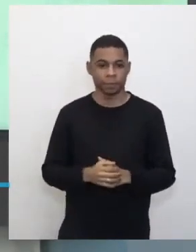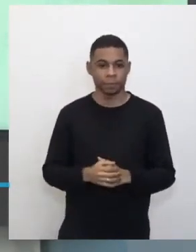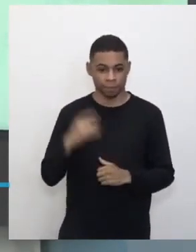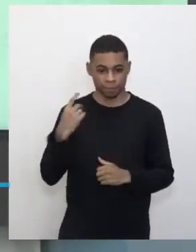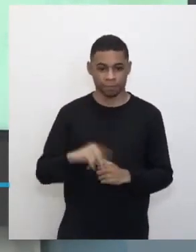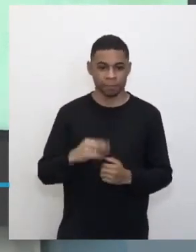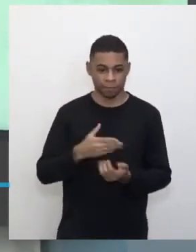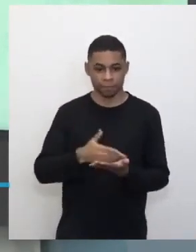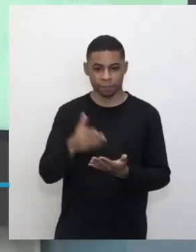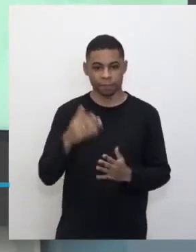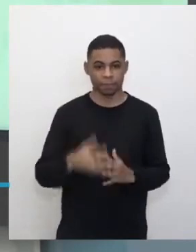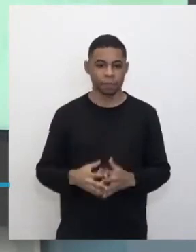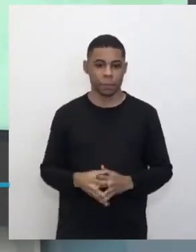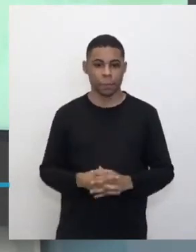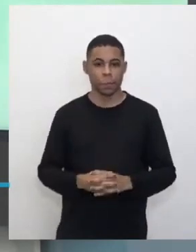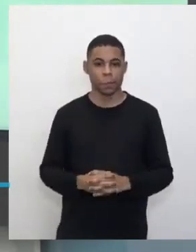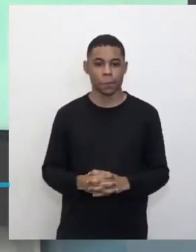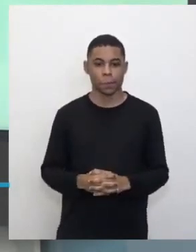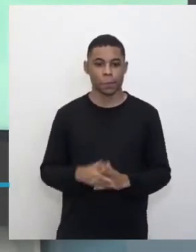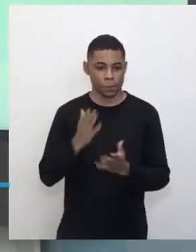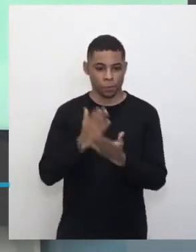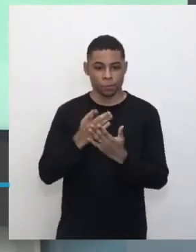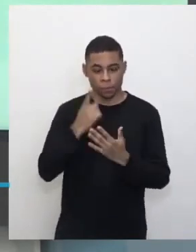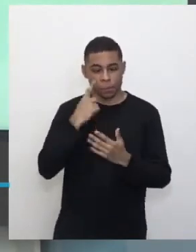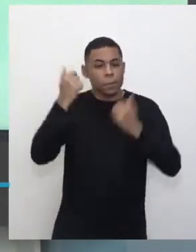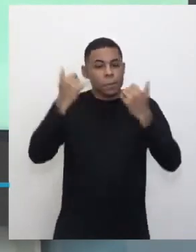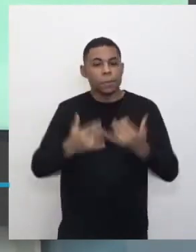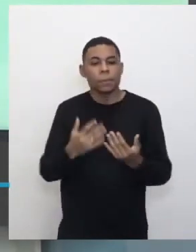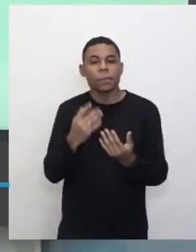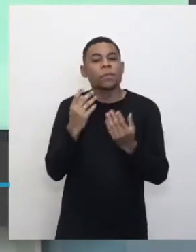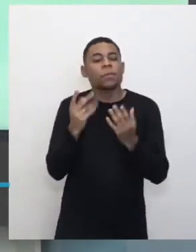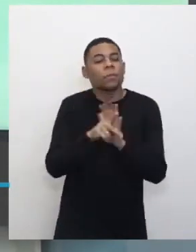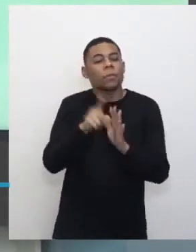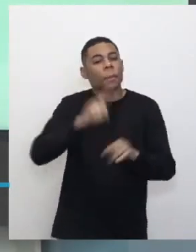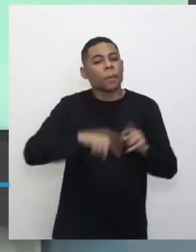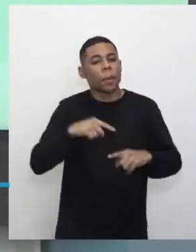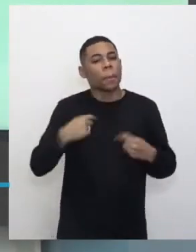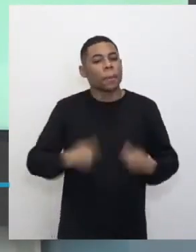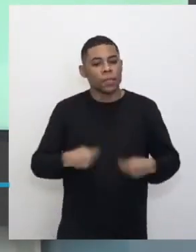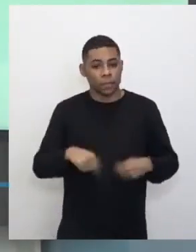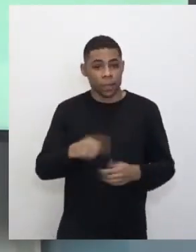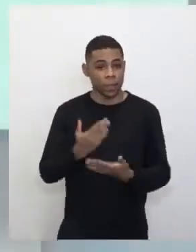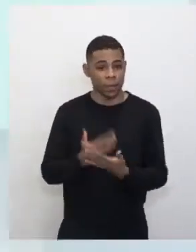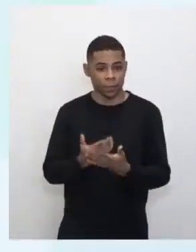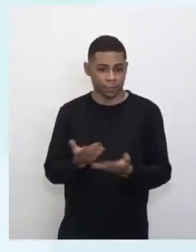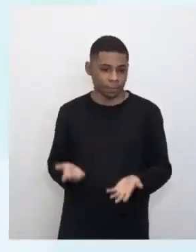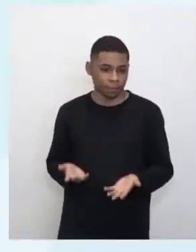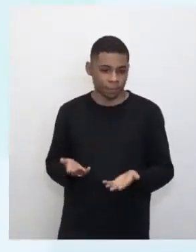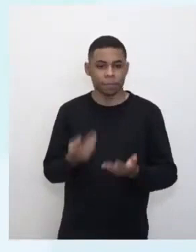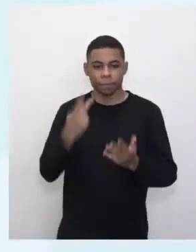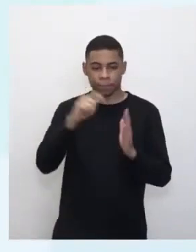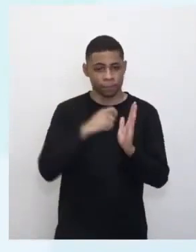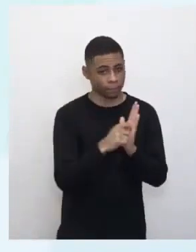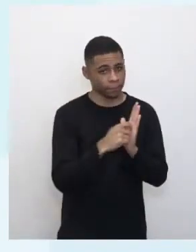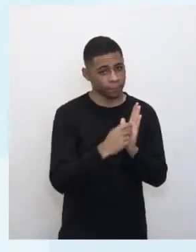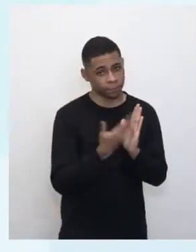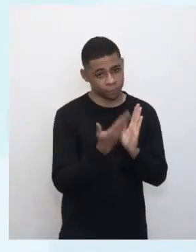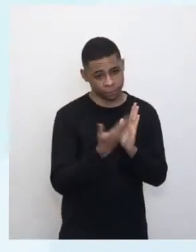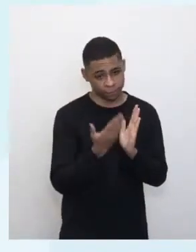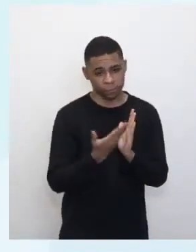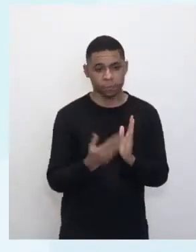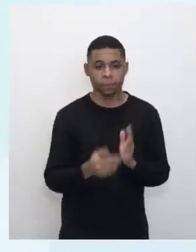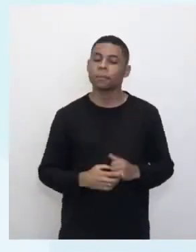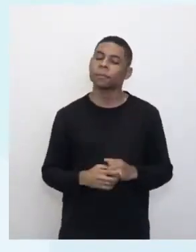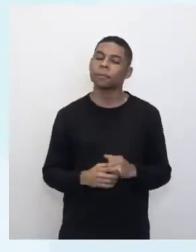go. Vamos aí começar com a aula, falando um pouquinho do material que você vai precisar para essa aula. So, for this class, you will need... Para essa aula,